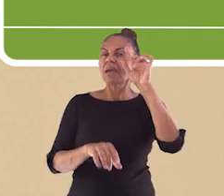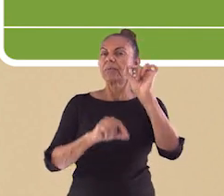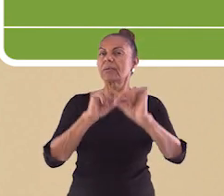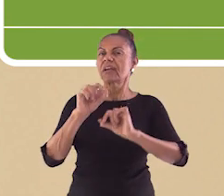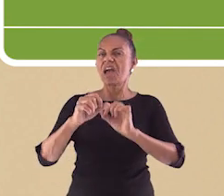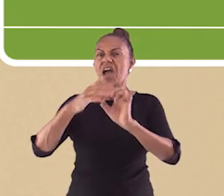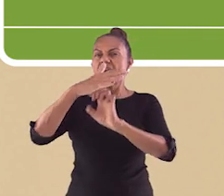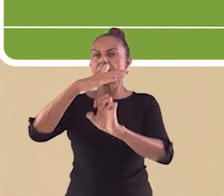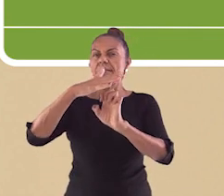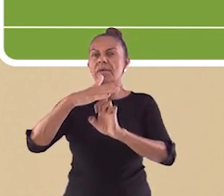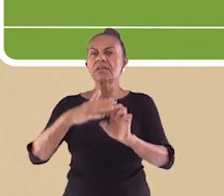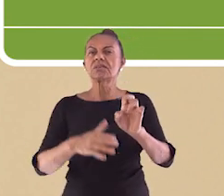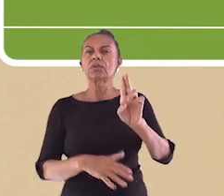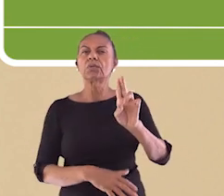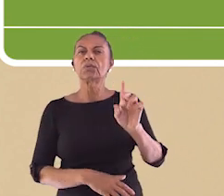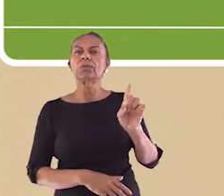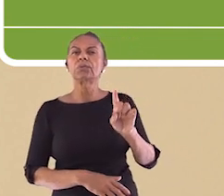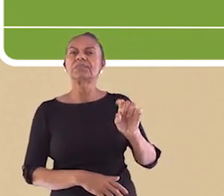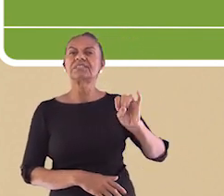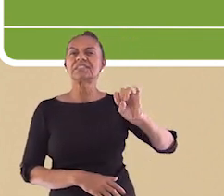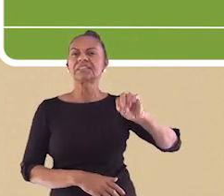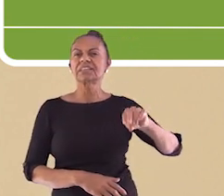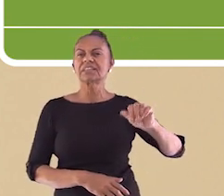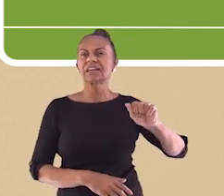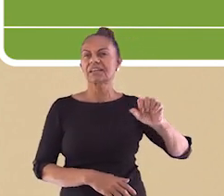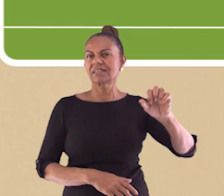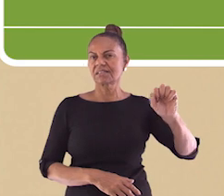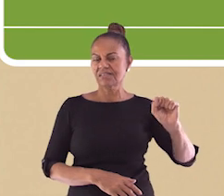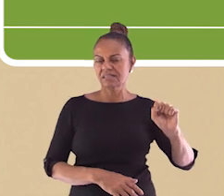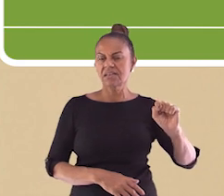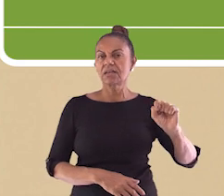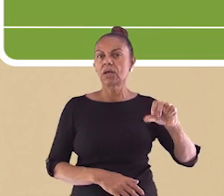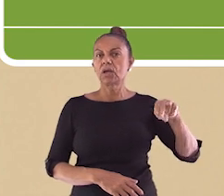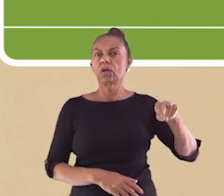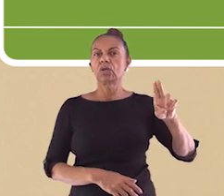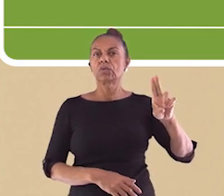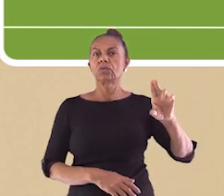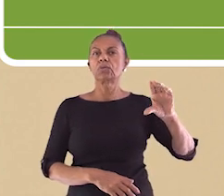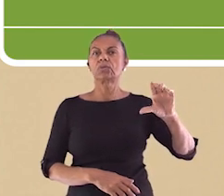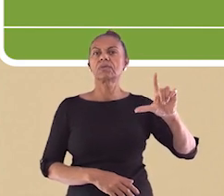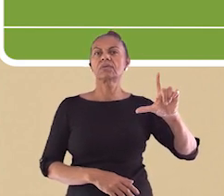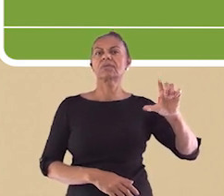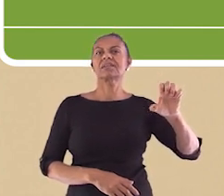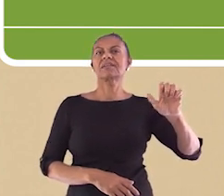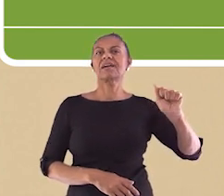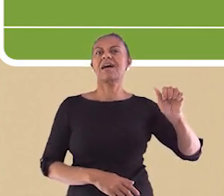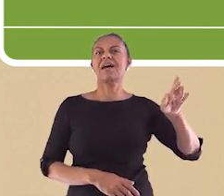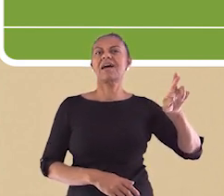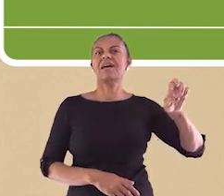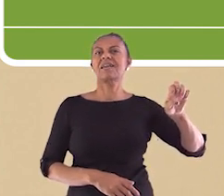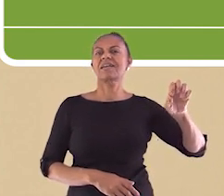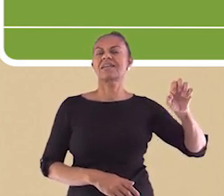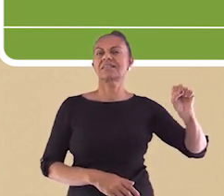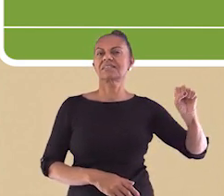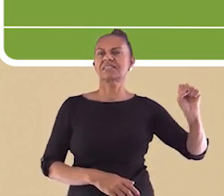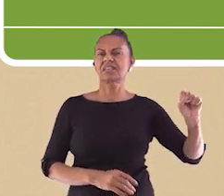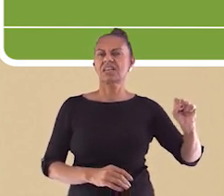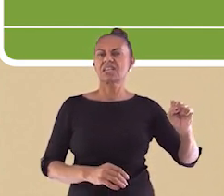usinas nucleares. E aí o que vem na sua cabeça é aquele acidente da usina da Chernobyl